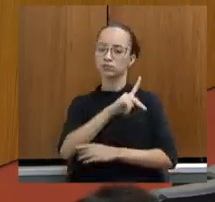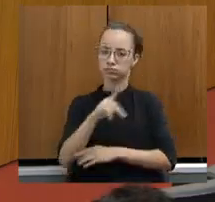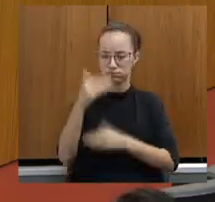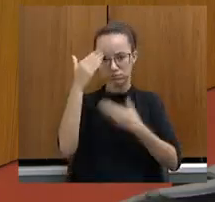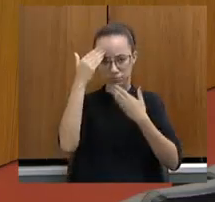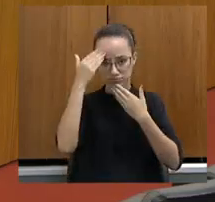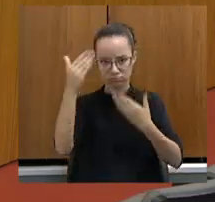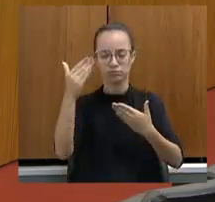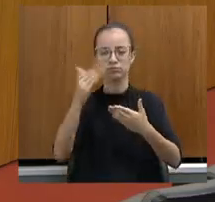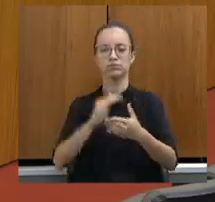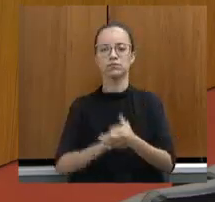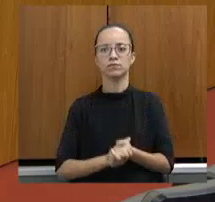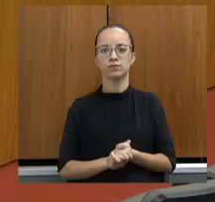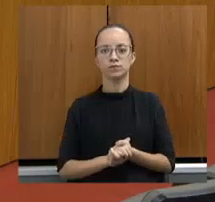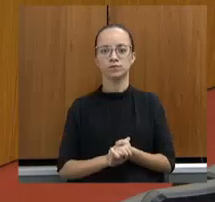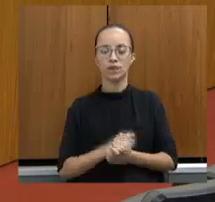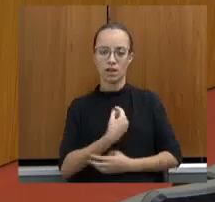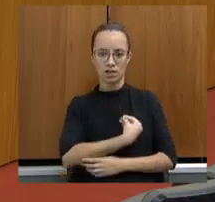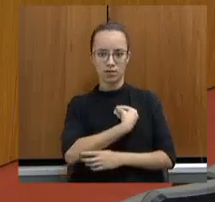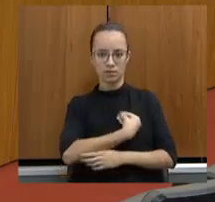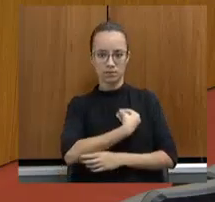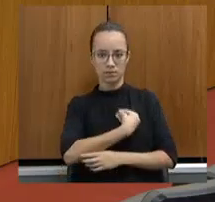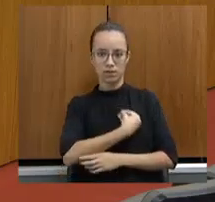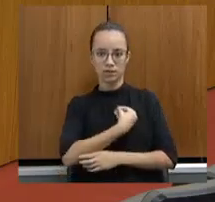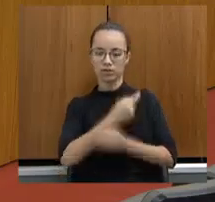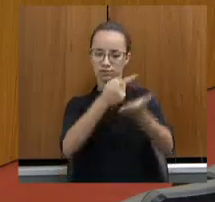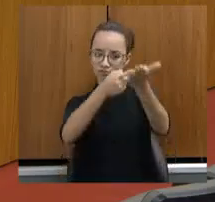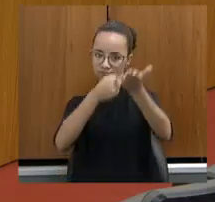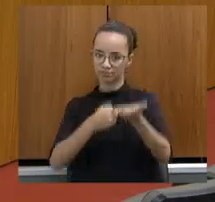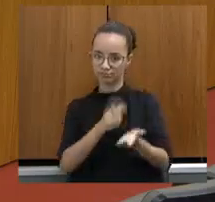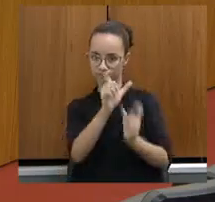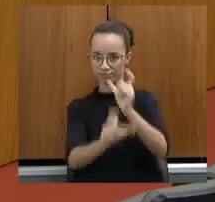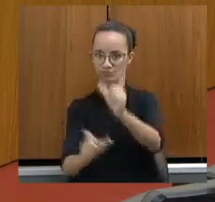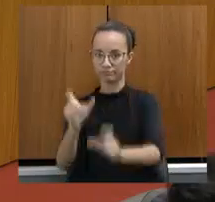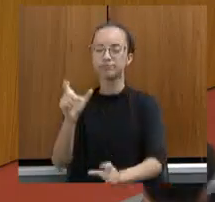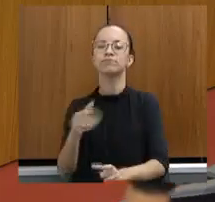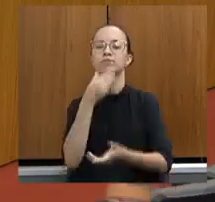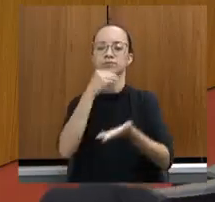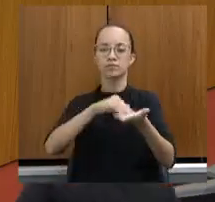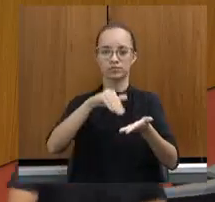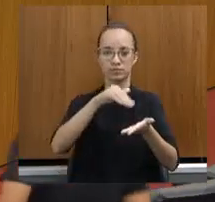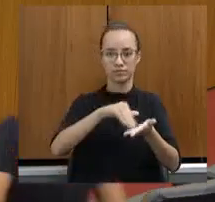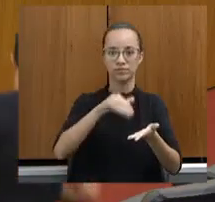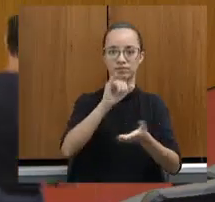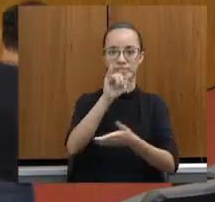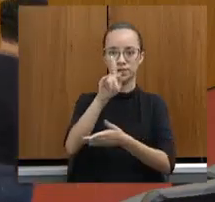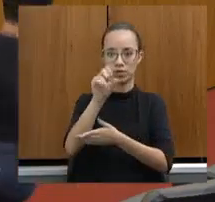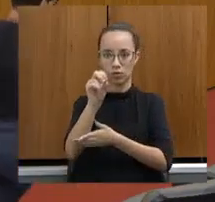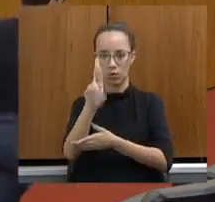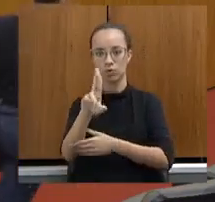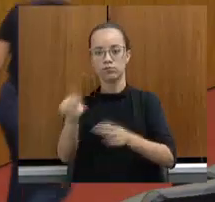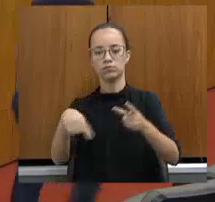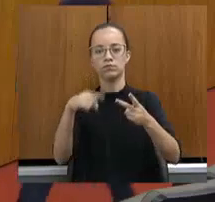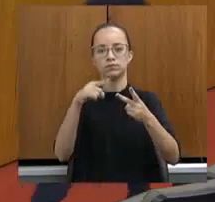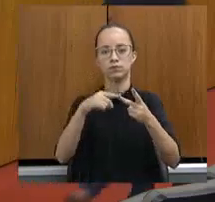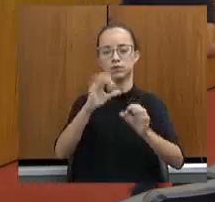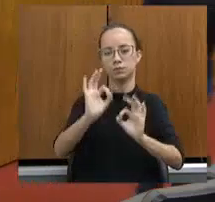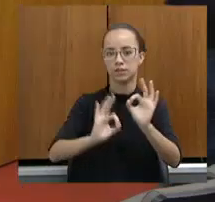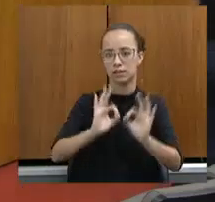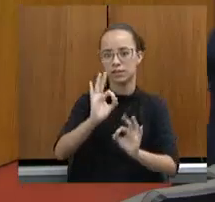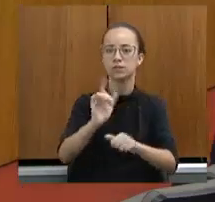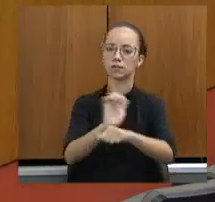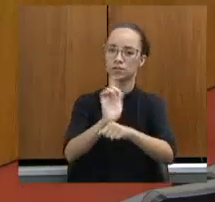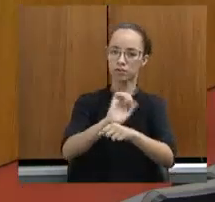agradece a presença dos convidados secretário de governo e goreto secretário de planejamento